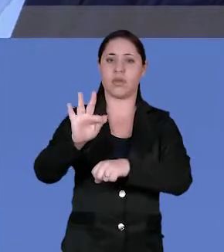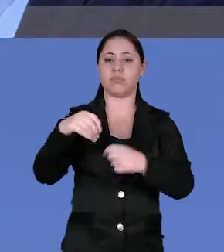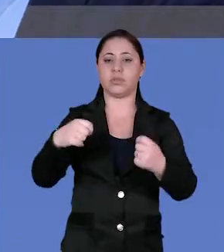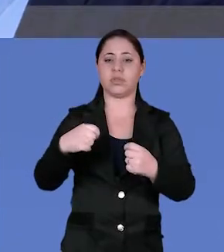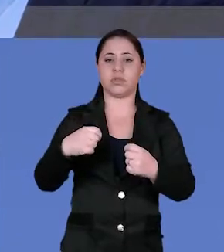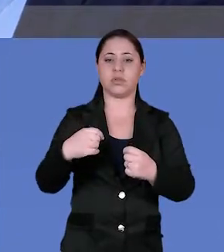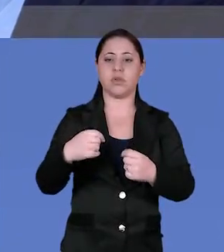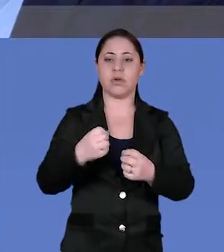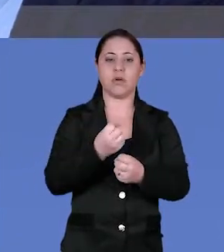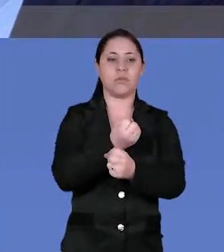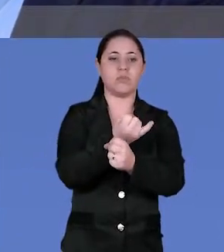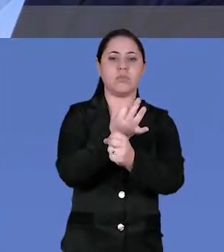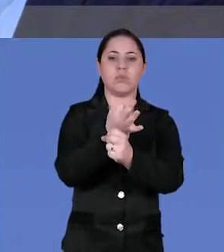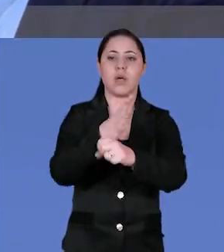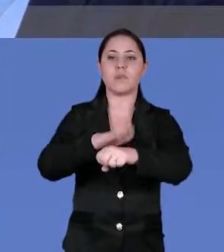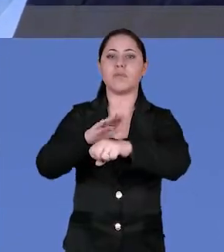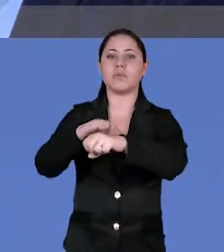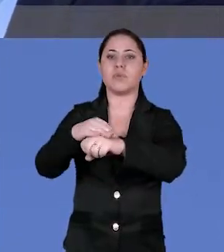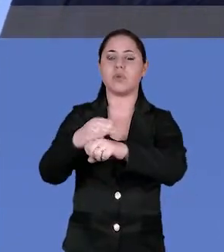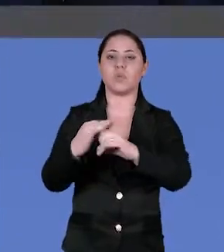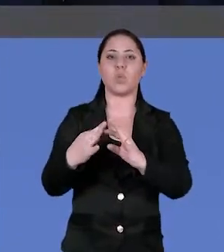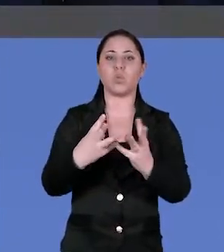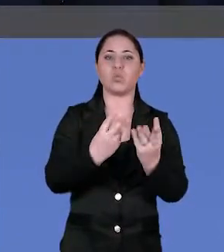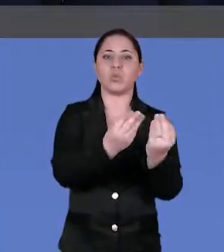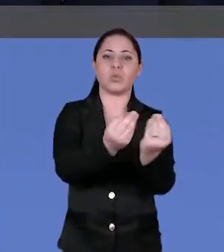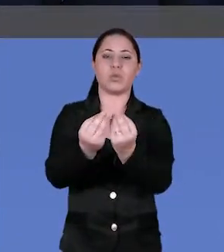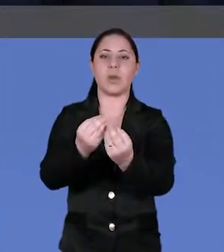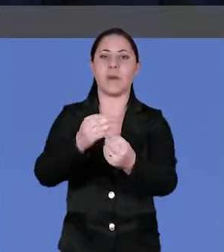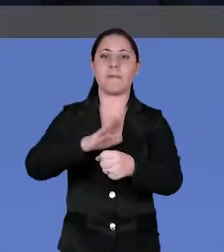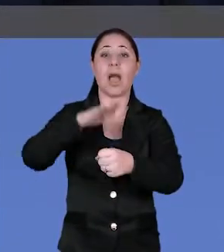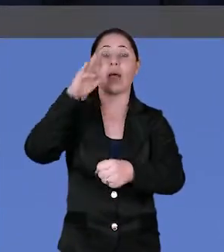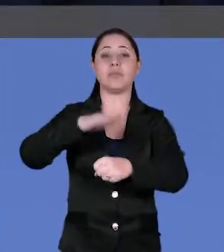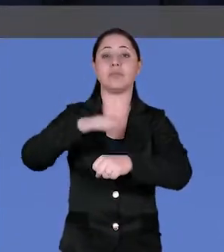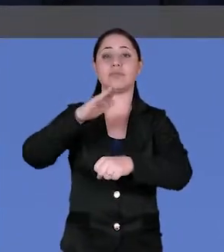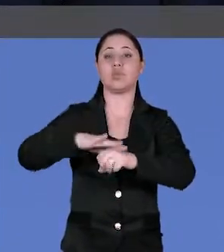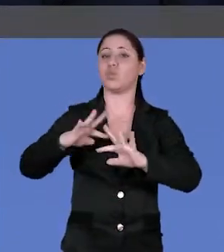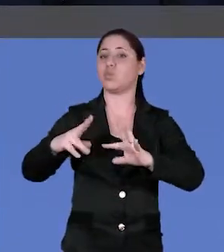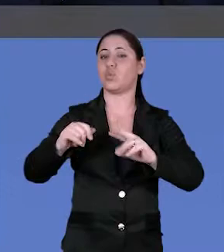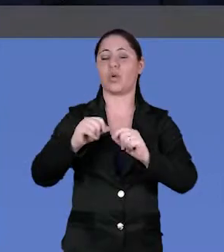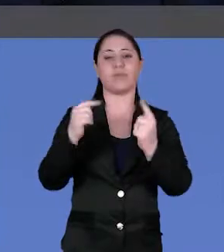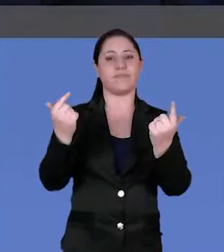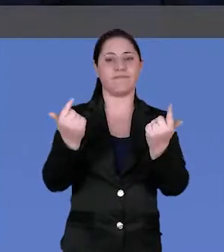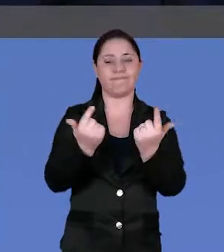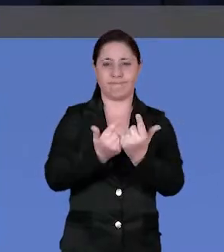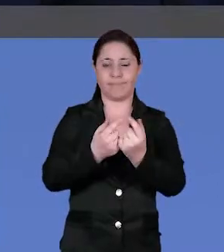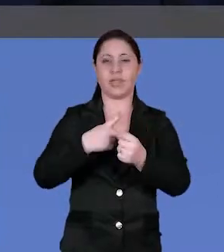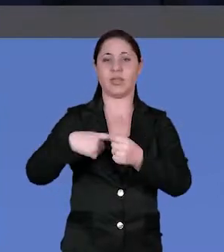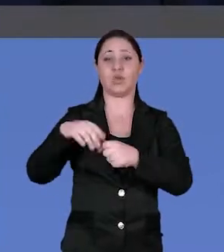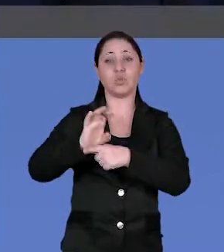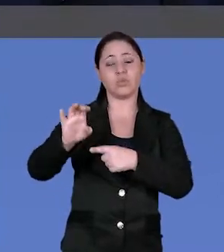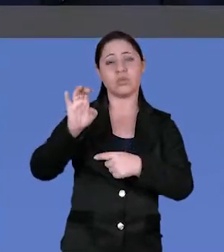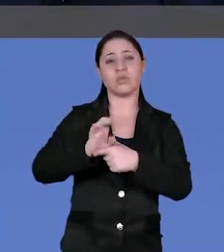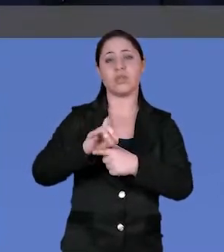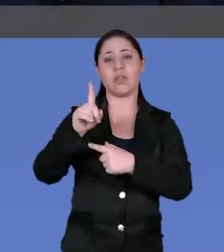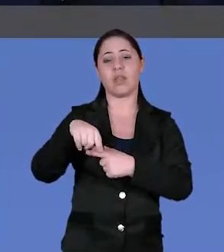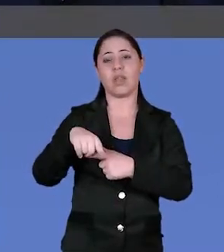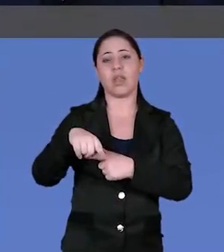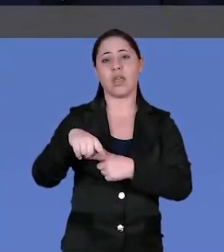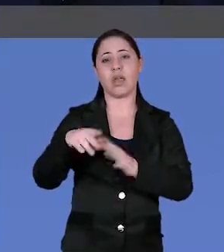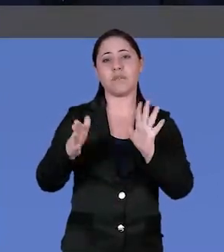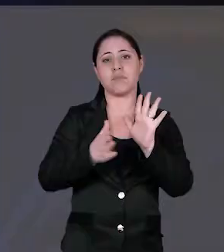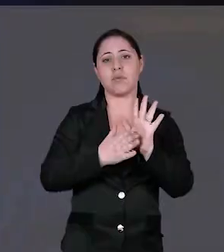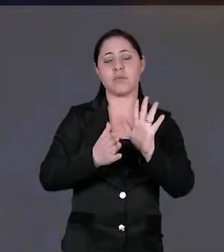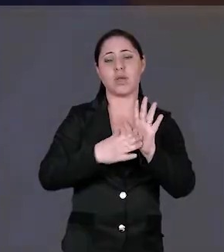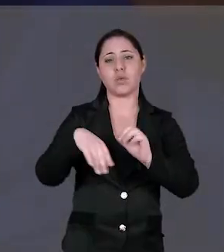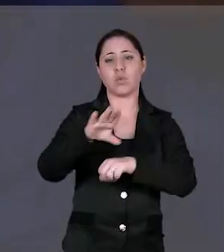por a maioria dos estados, aprovado na maioria das assembleias, ou pelo parlamento, ou por aquilo que